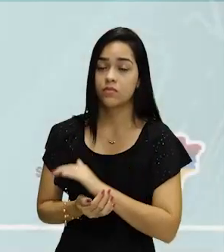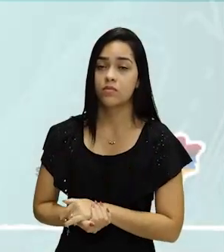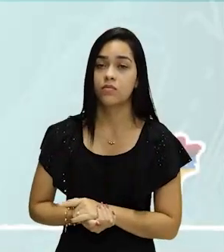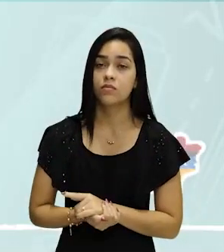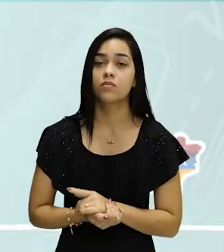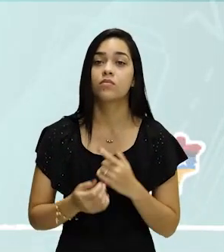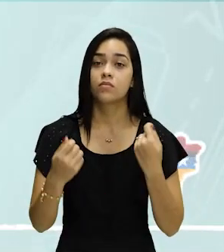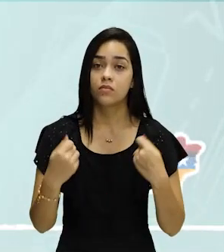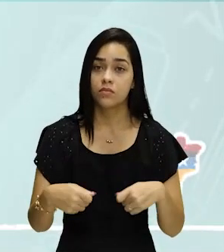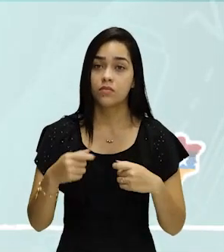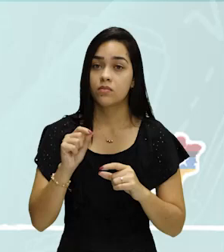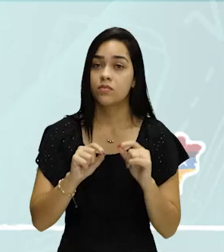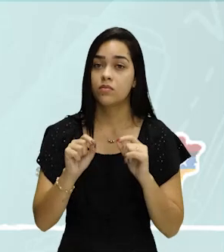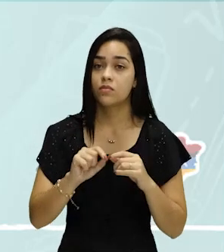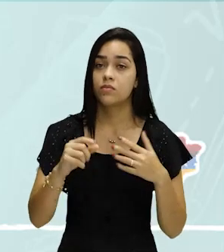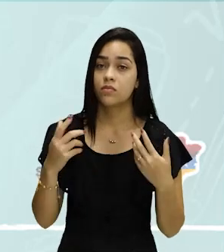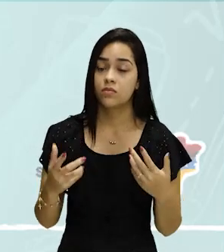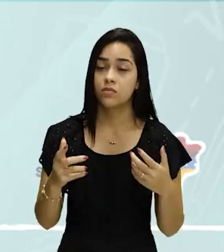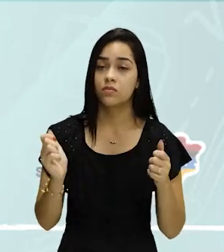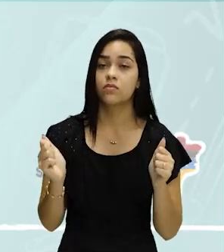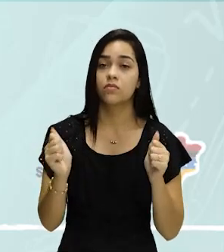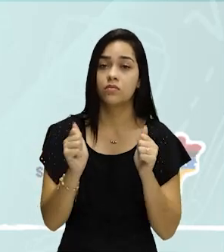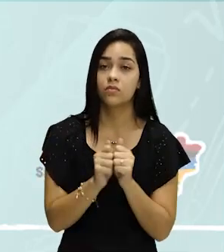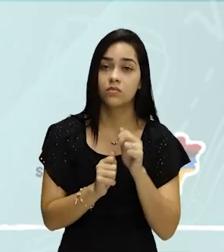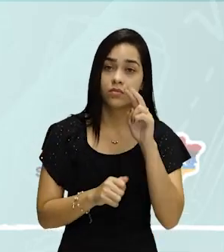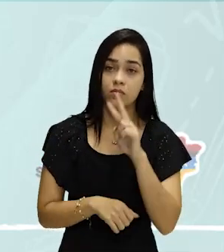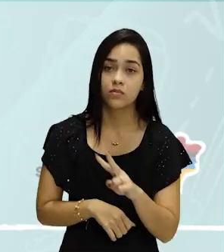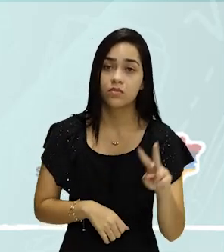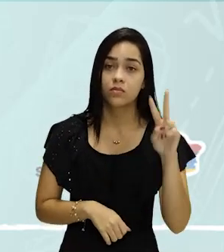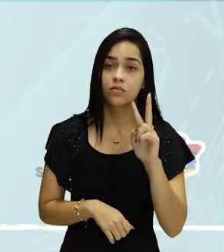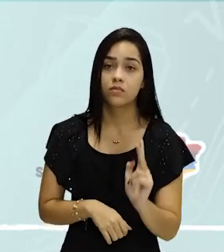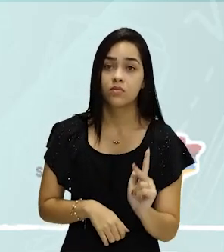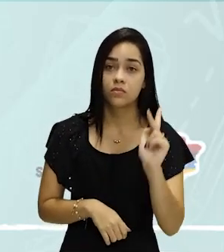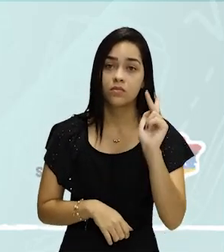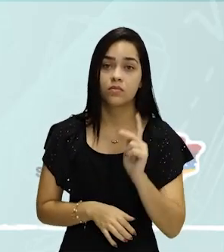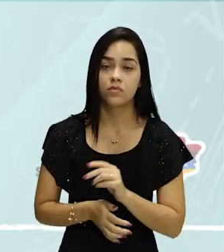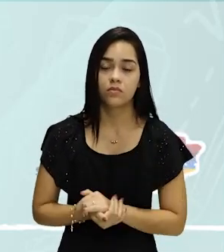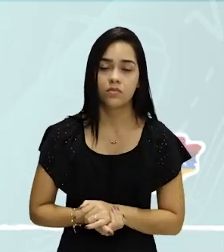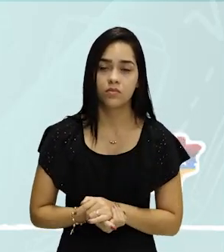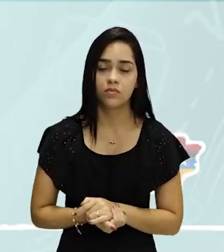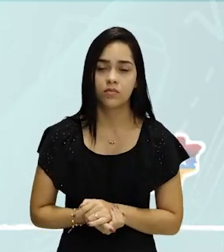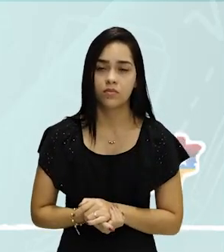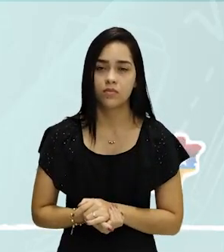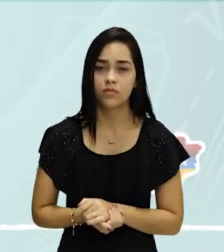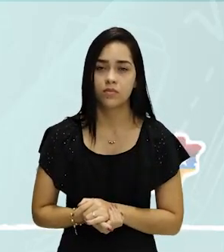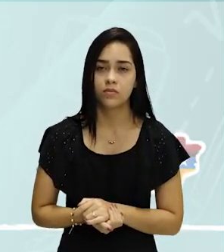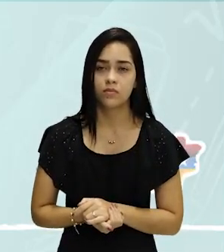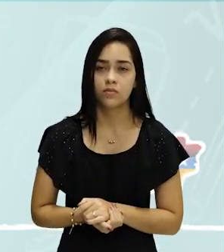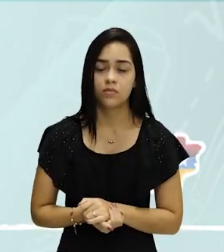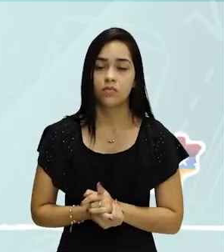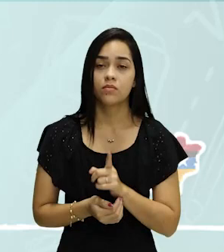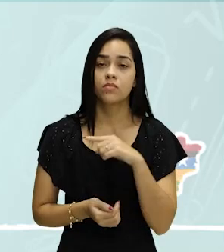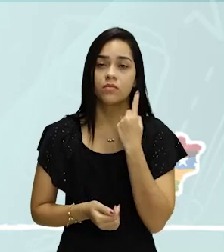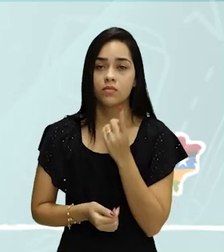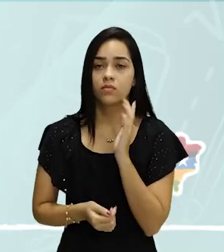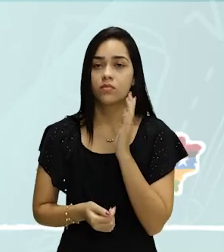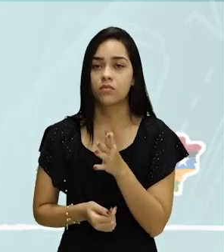é necessária a participação da vitamina K. A vitamina K, que nós